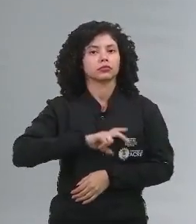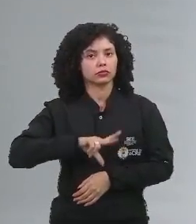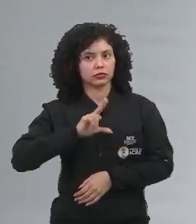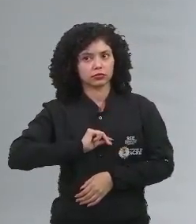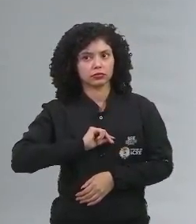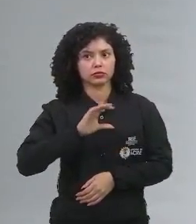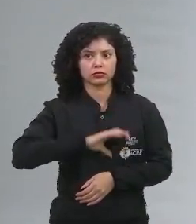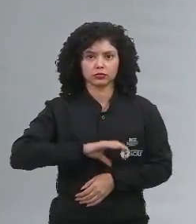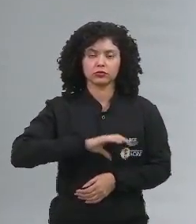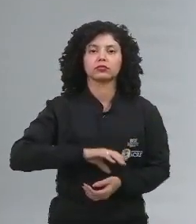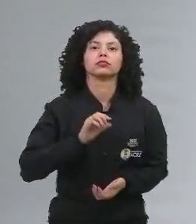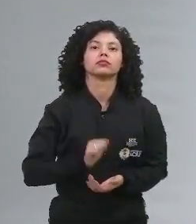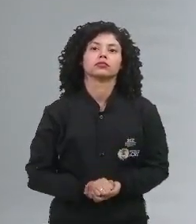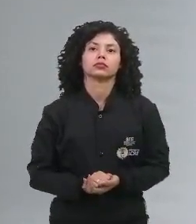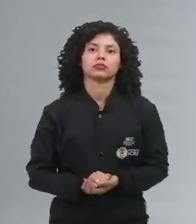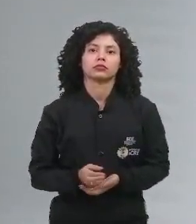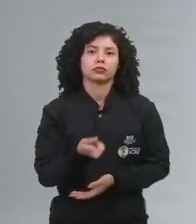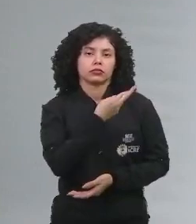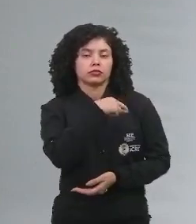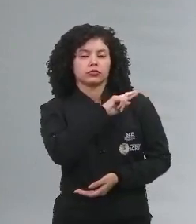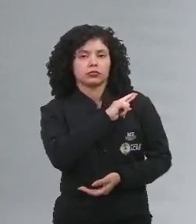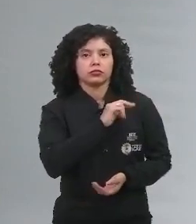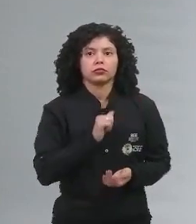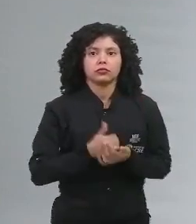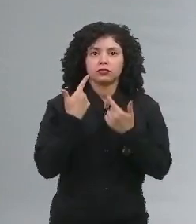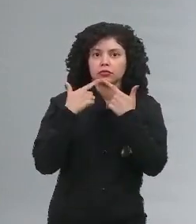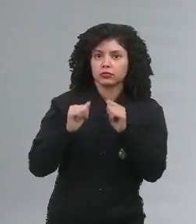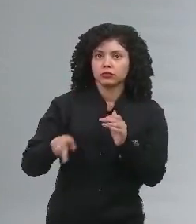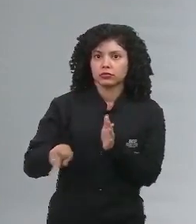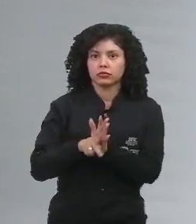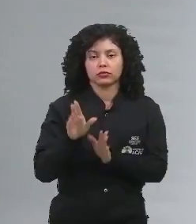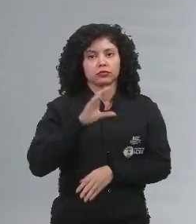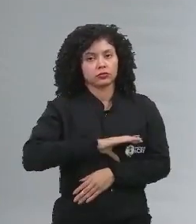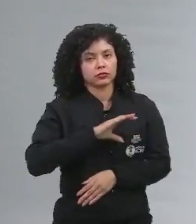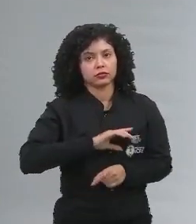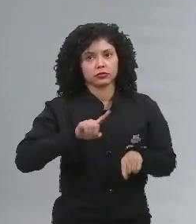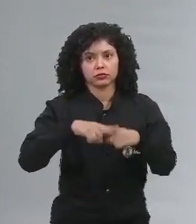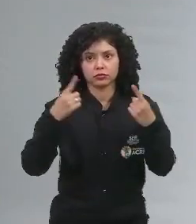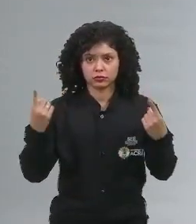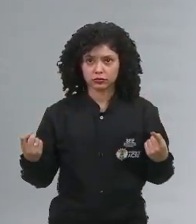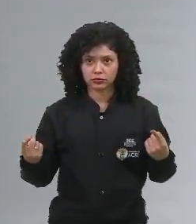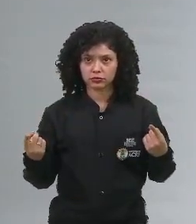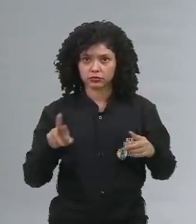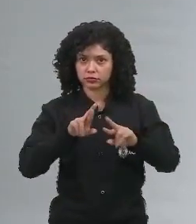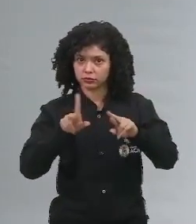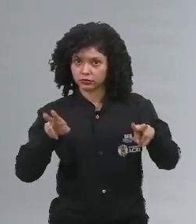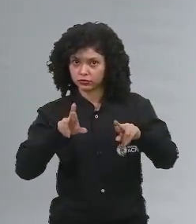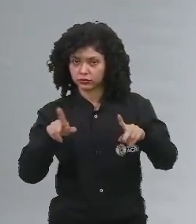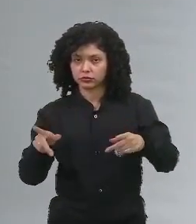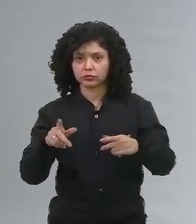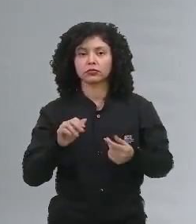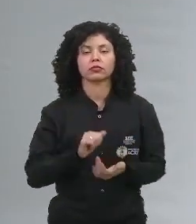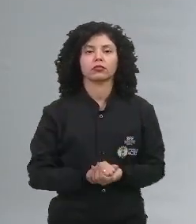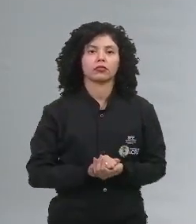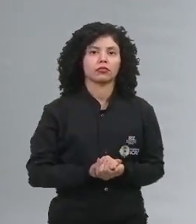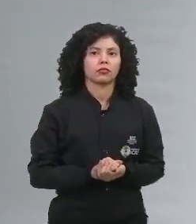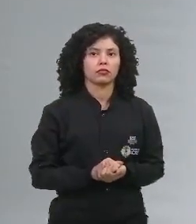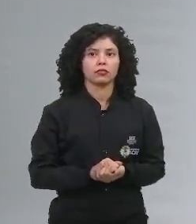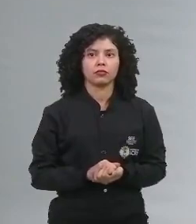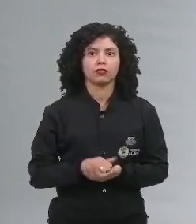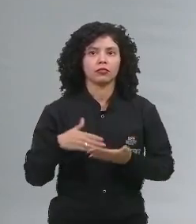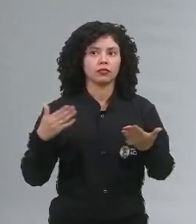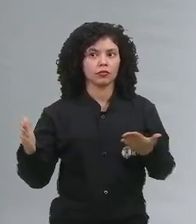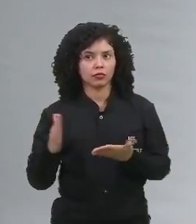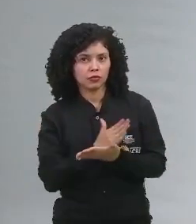eles são os grandes responsáveis por nós falarmos a língua portuguesa, porém, há uma diferença vocabular muito grande. Então,